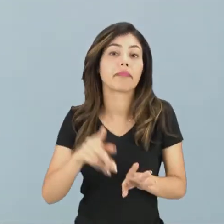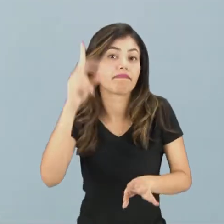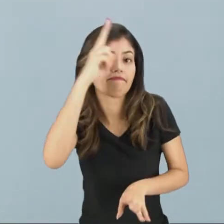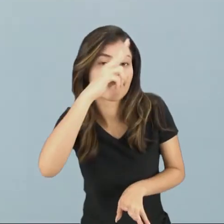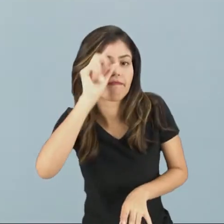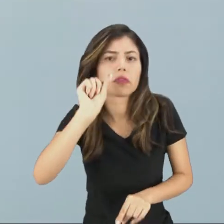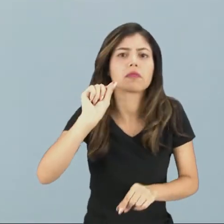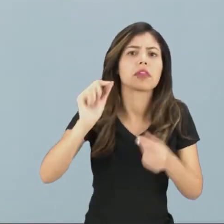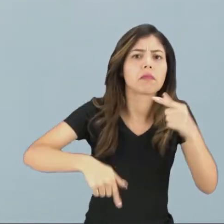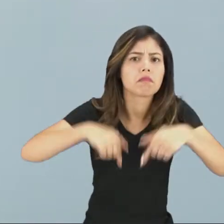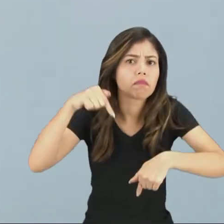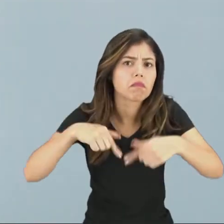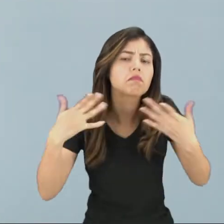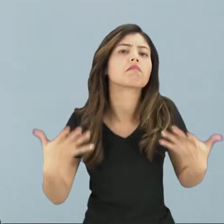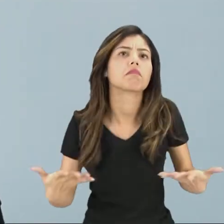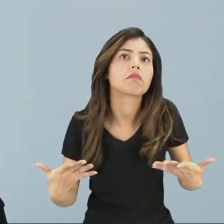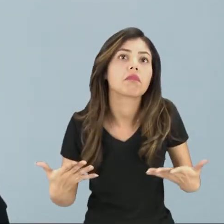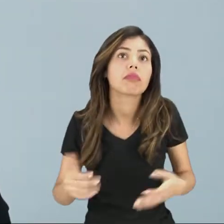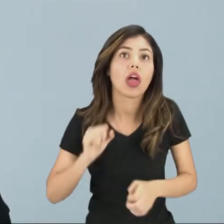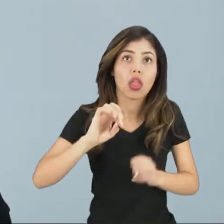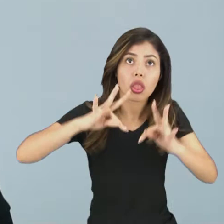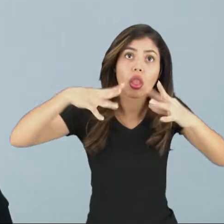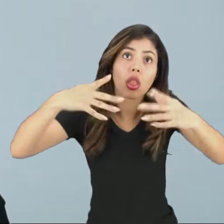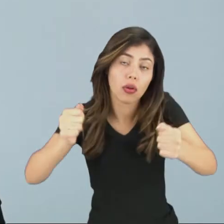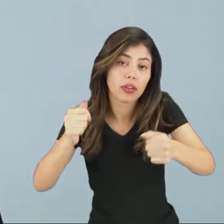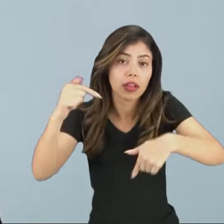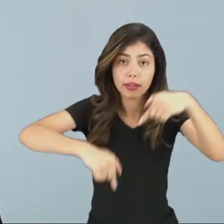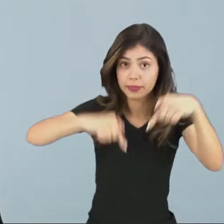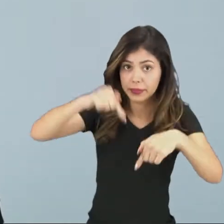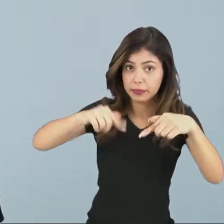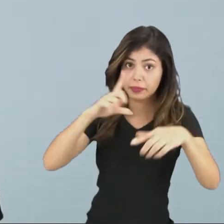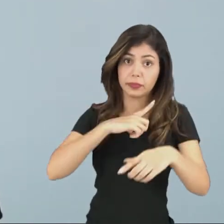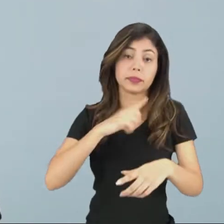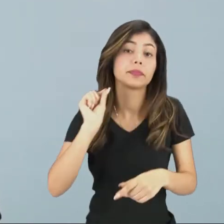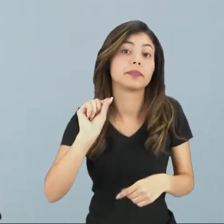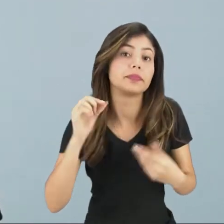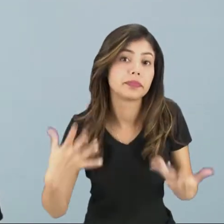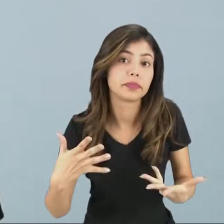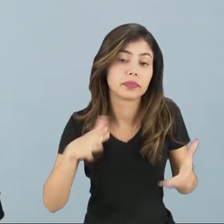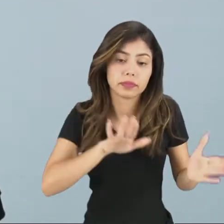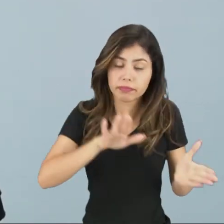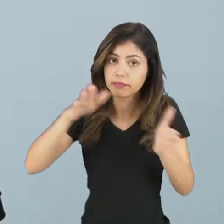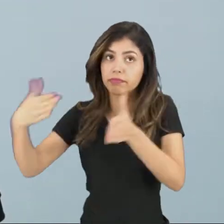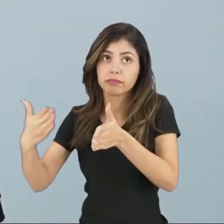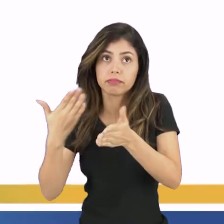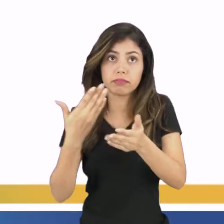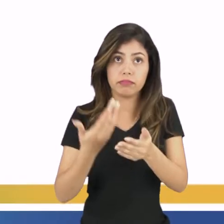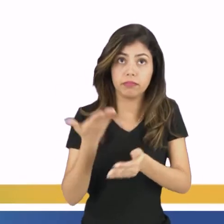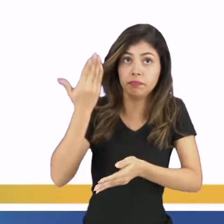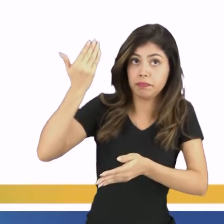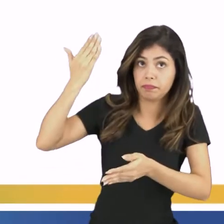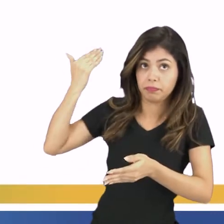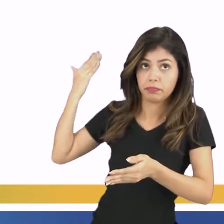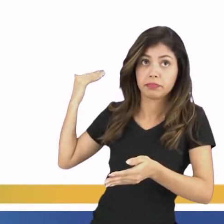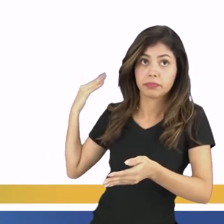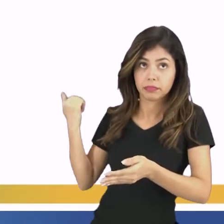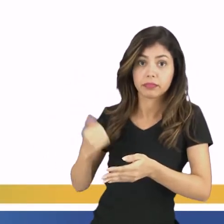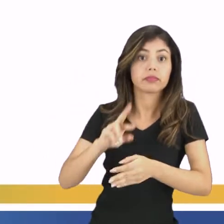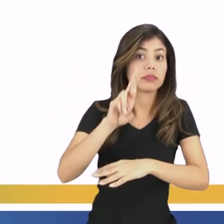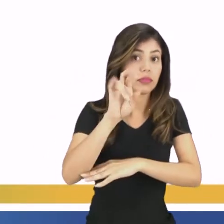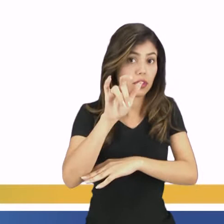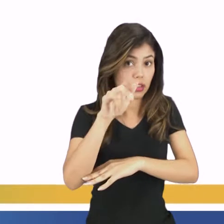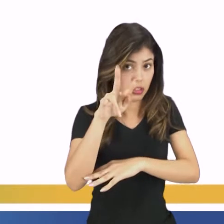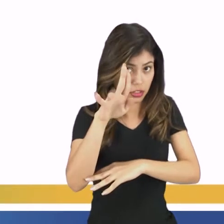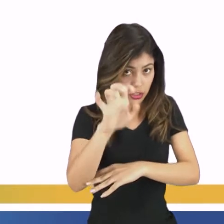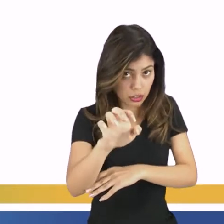são reações químicas. Então toda reação química nós vamos ter do lado antes da seta os reagentes